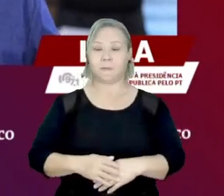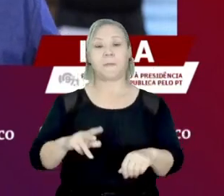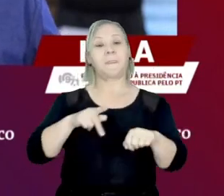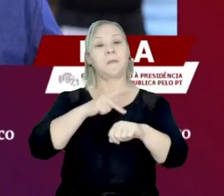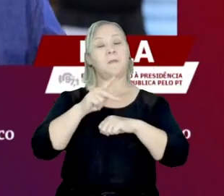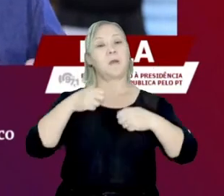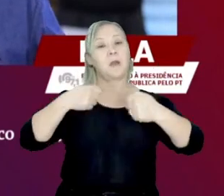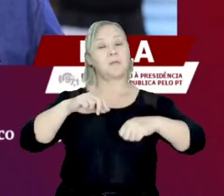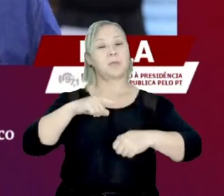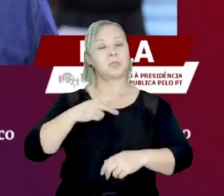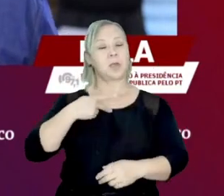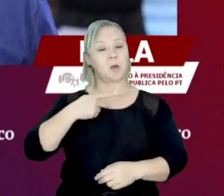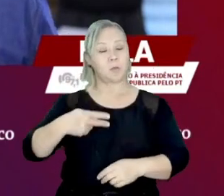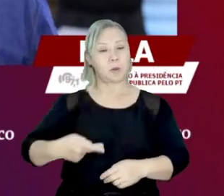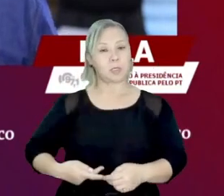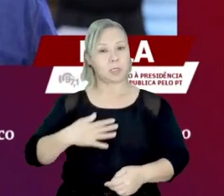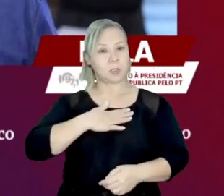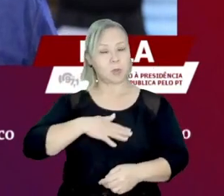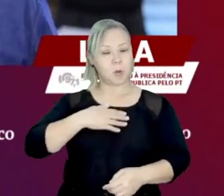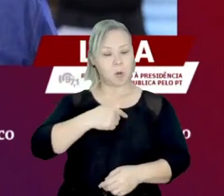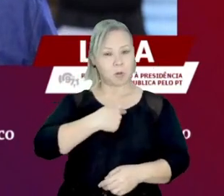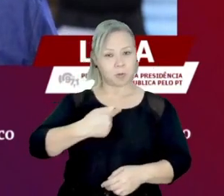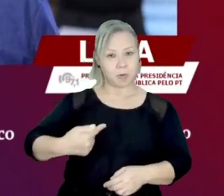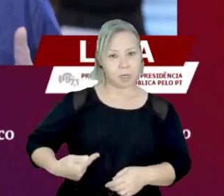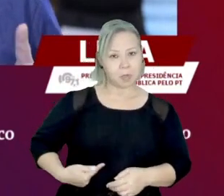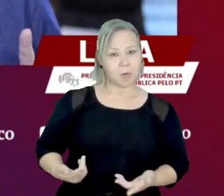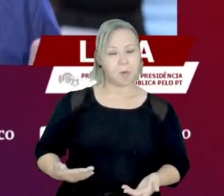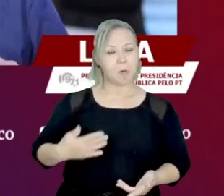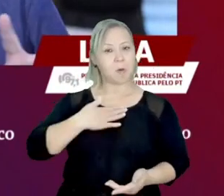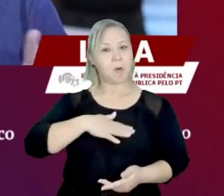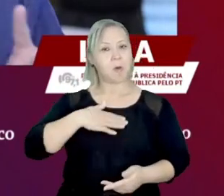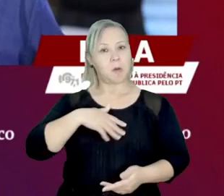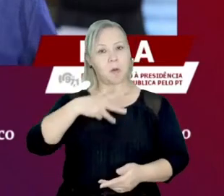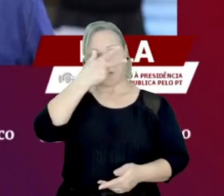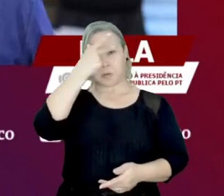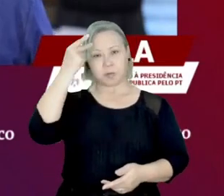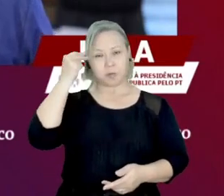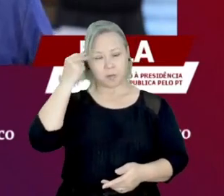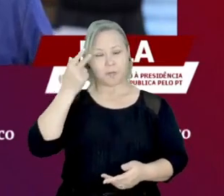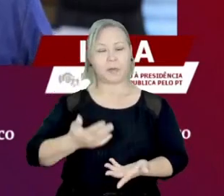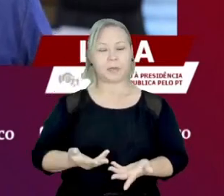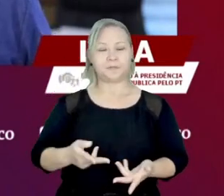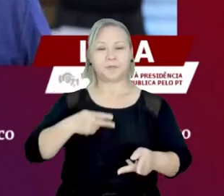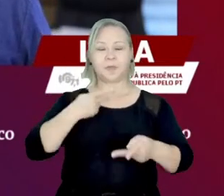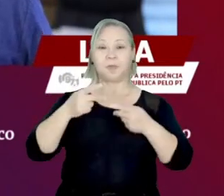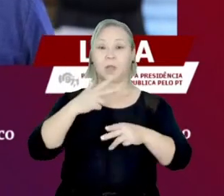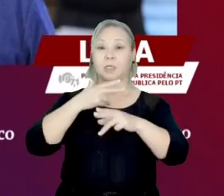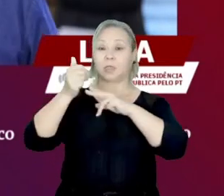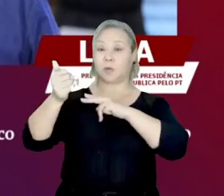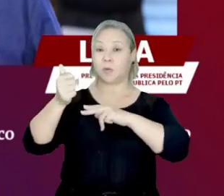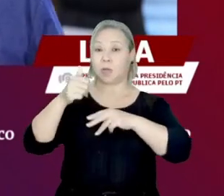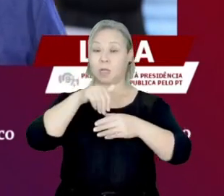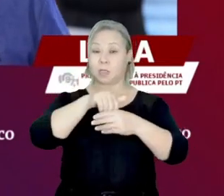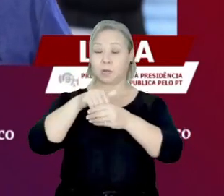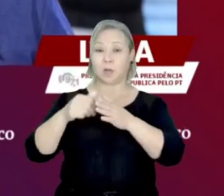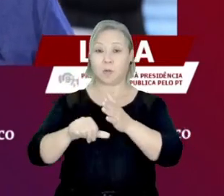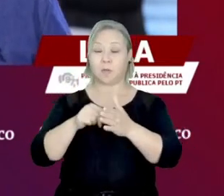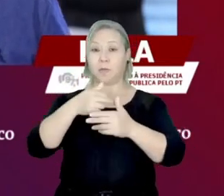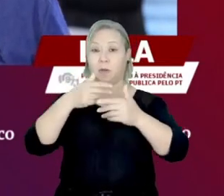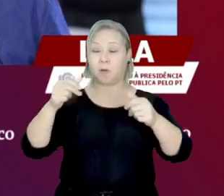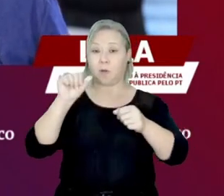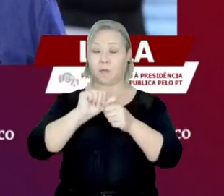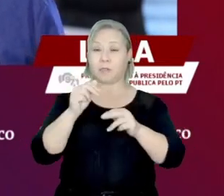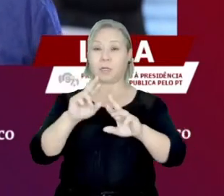uma reunião com 27 governadores desse país, não importa de que partido sejam os governadores, para estabelecer uma nova